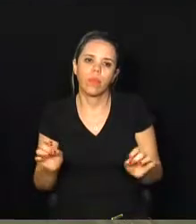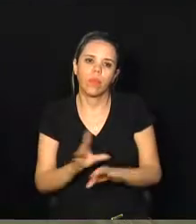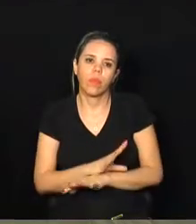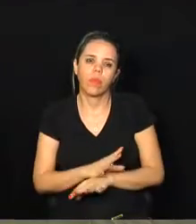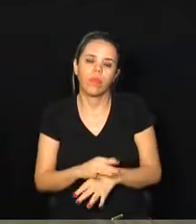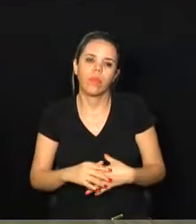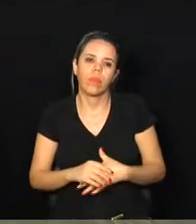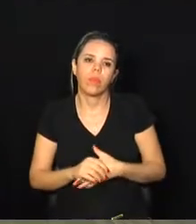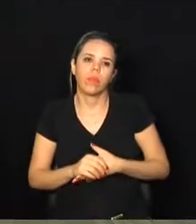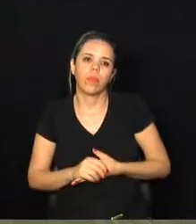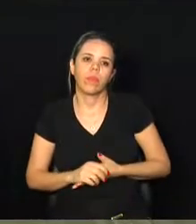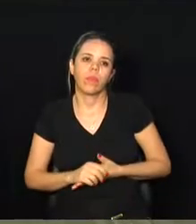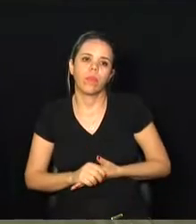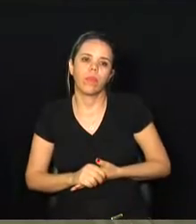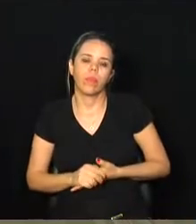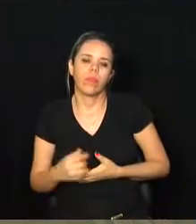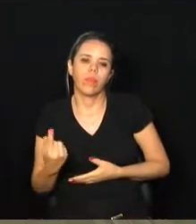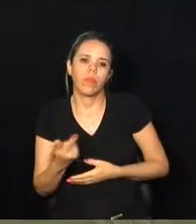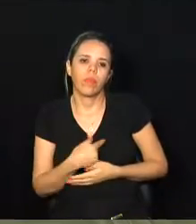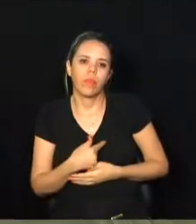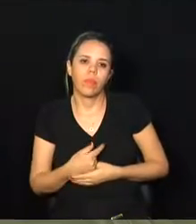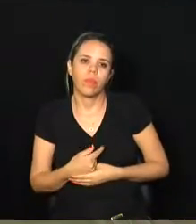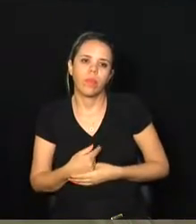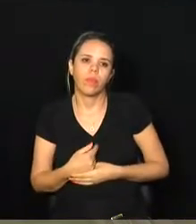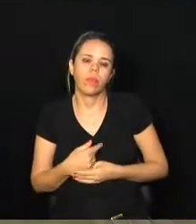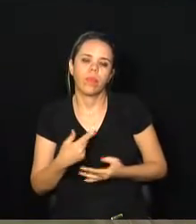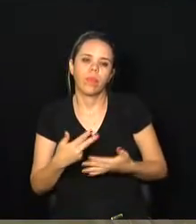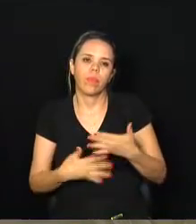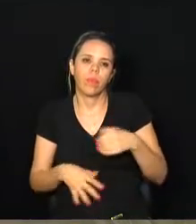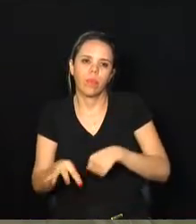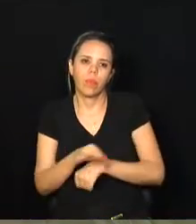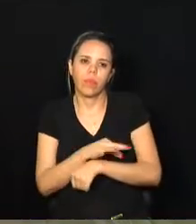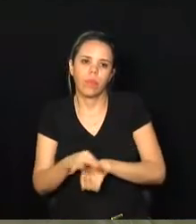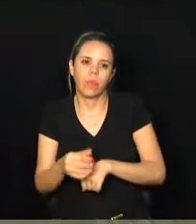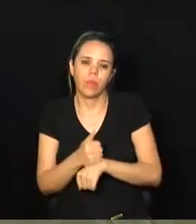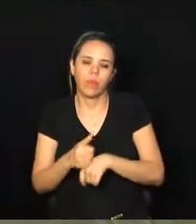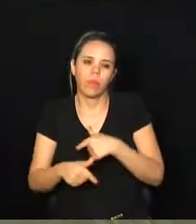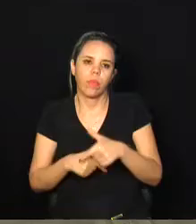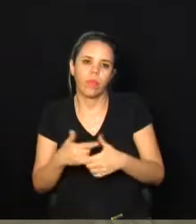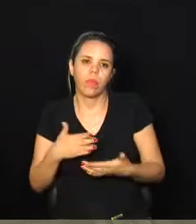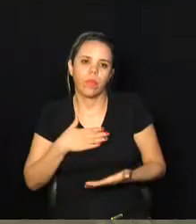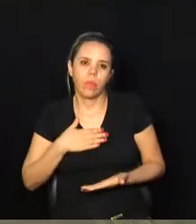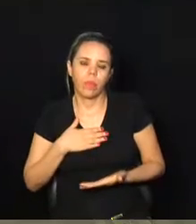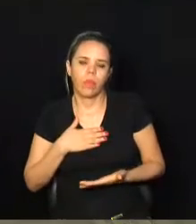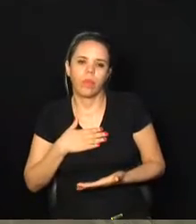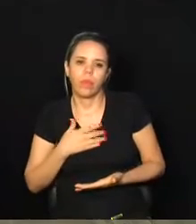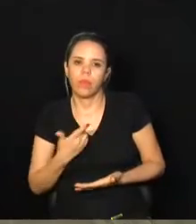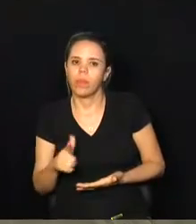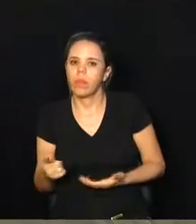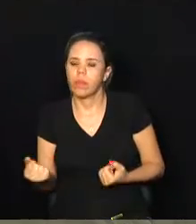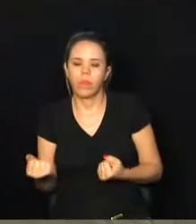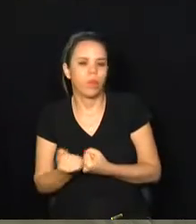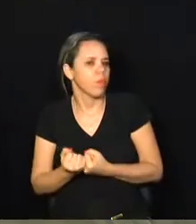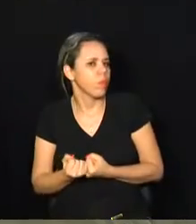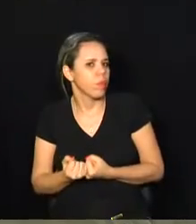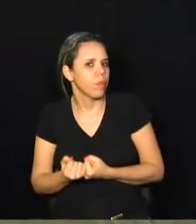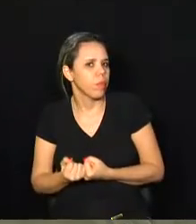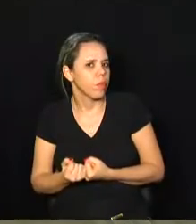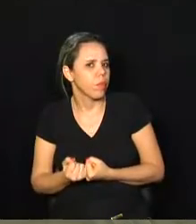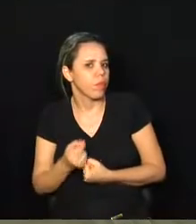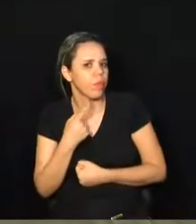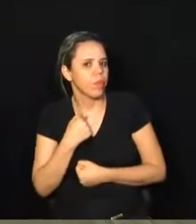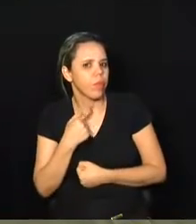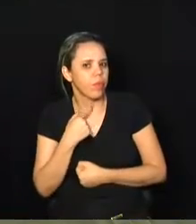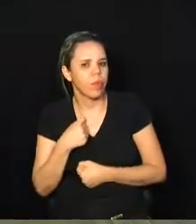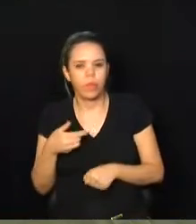ok. E a gente, somos várias arquitetas no meu trabalho, e a gente está muito sem respaldo. Então, assim, a minha vontade